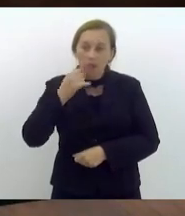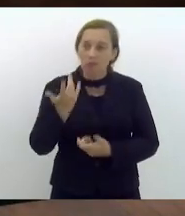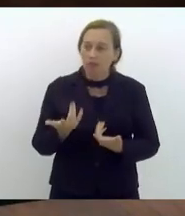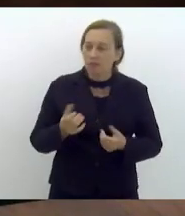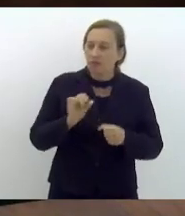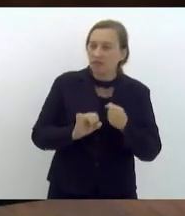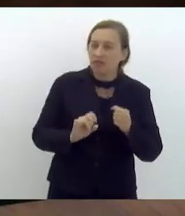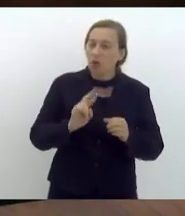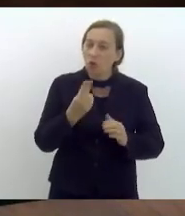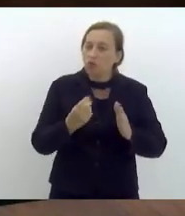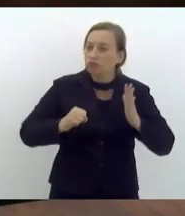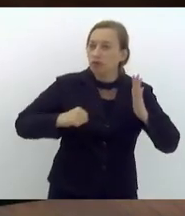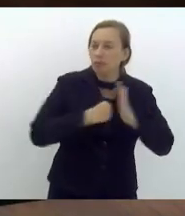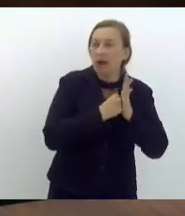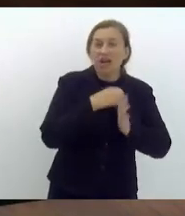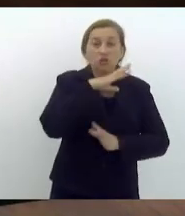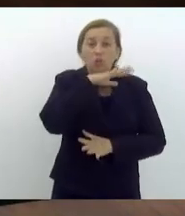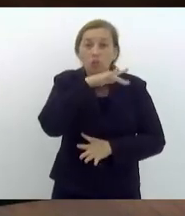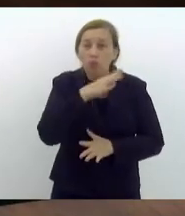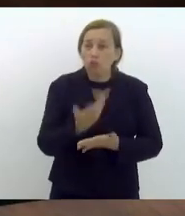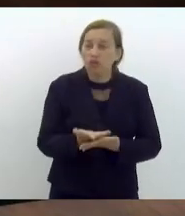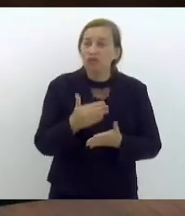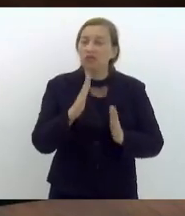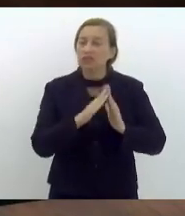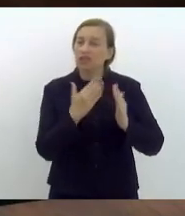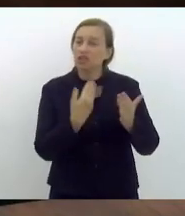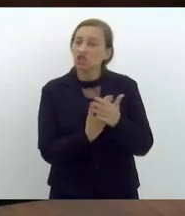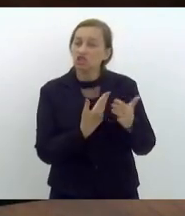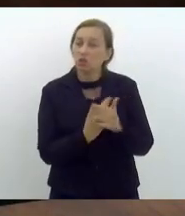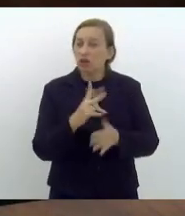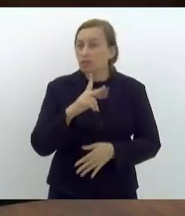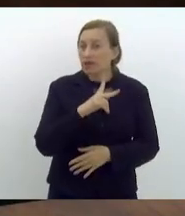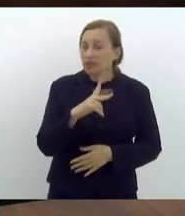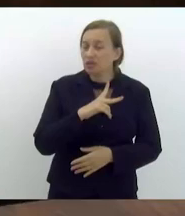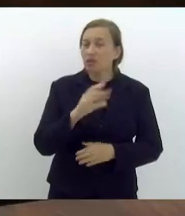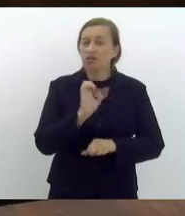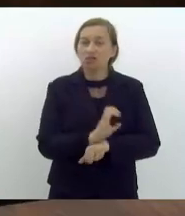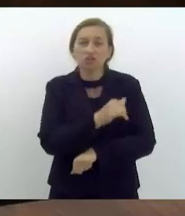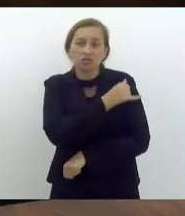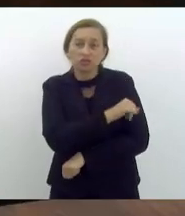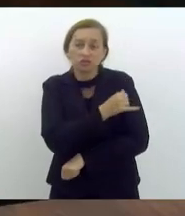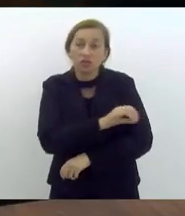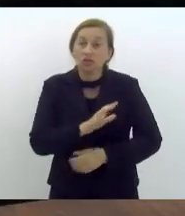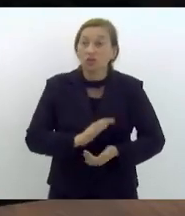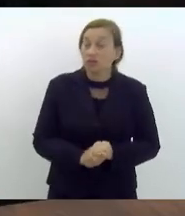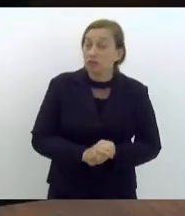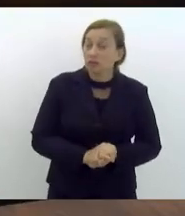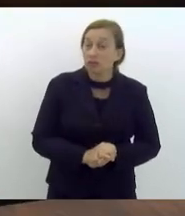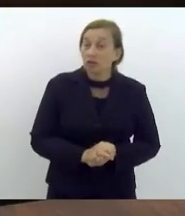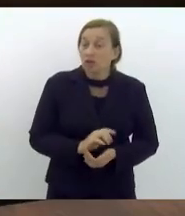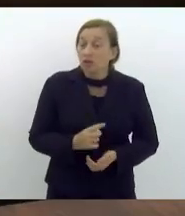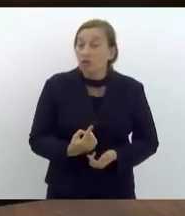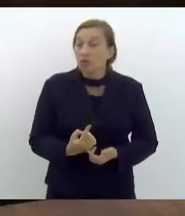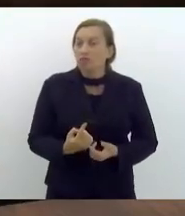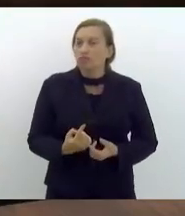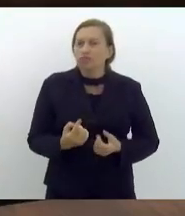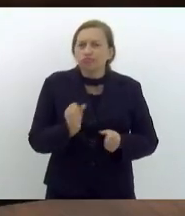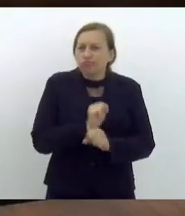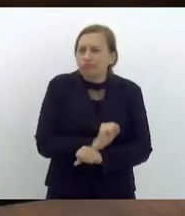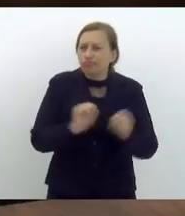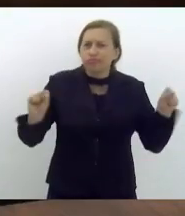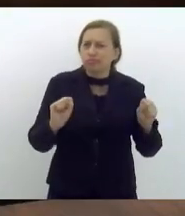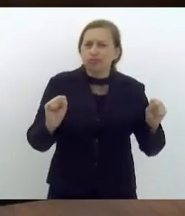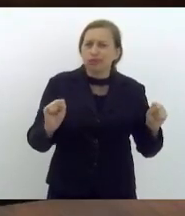um impacto ruinoso nas escolas privadas do Estado do Rio de Janeiro e aliás uma adequação impossível